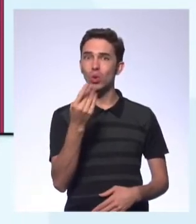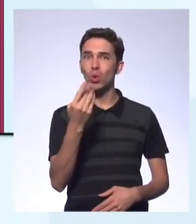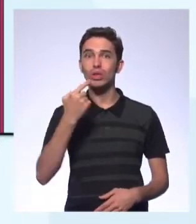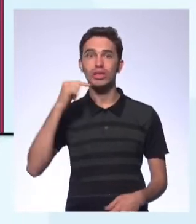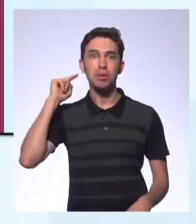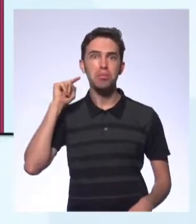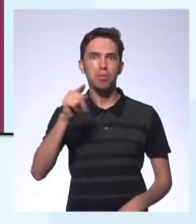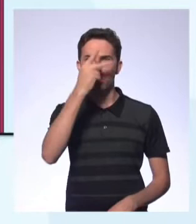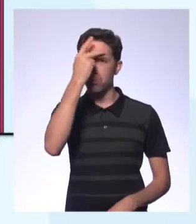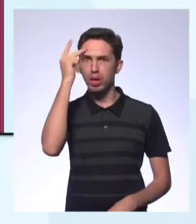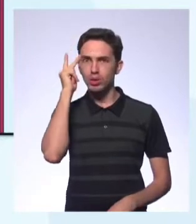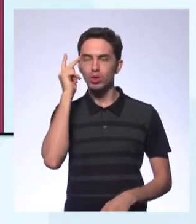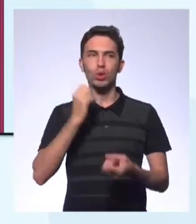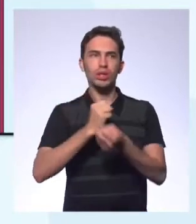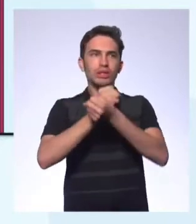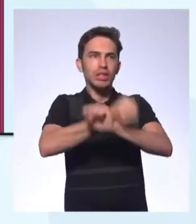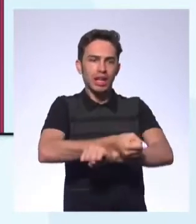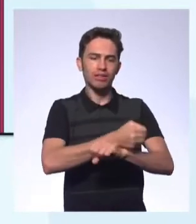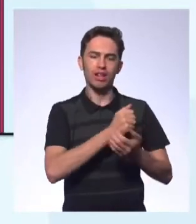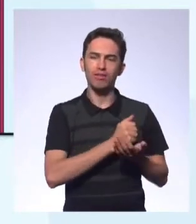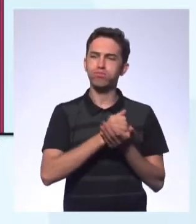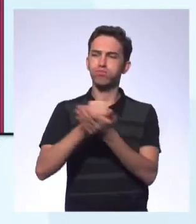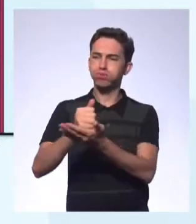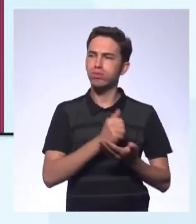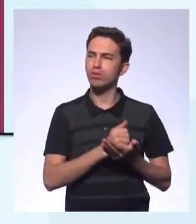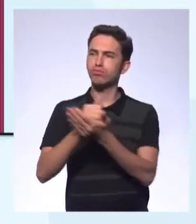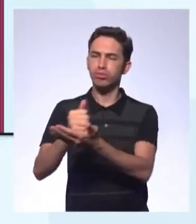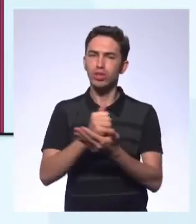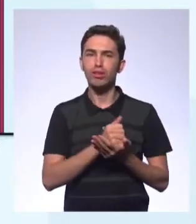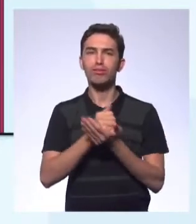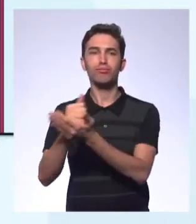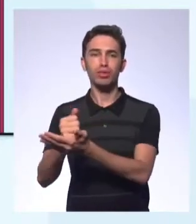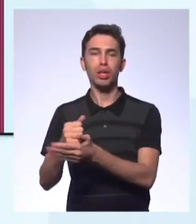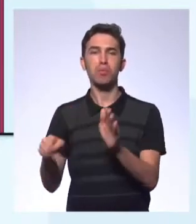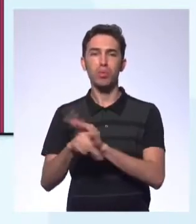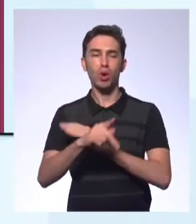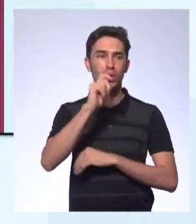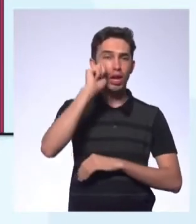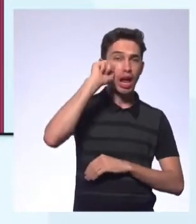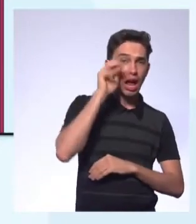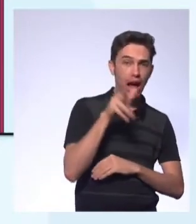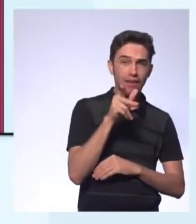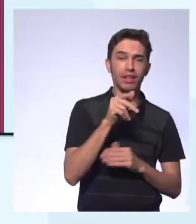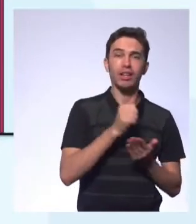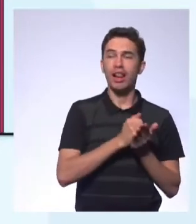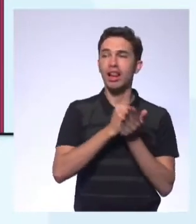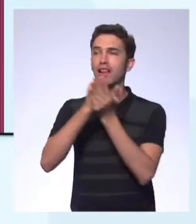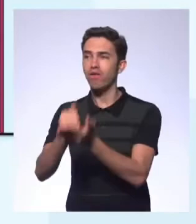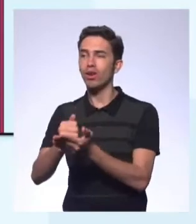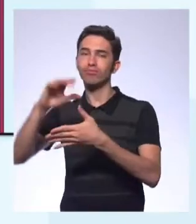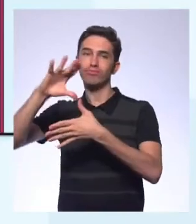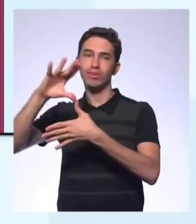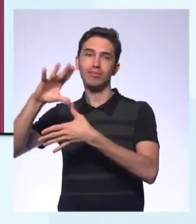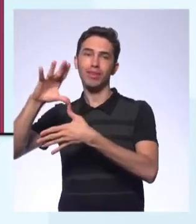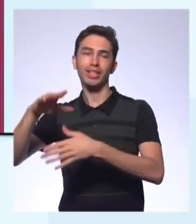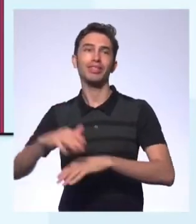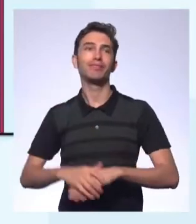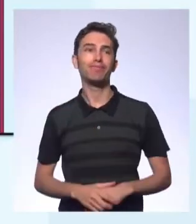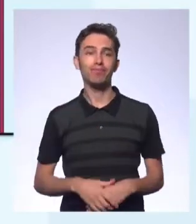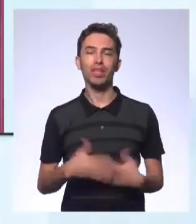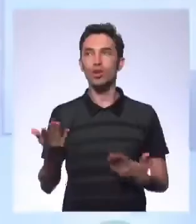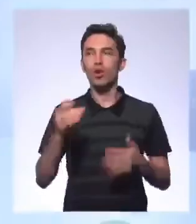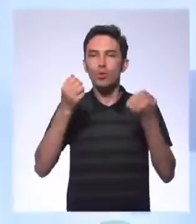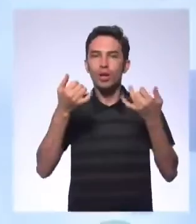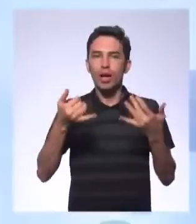14 mil pessoas que vinham lá da África para cá. E como a professora Janaína sempre